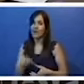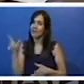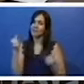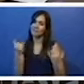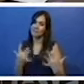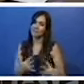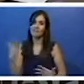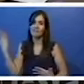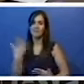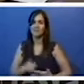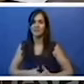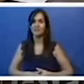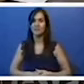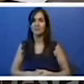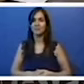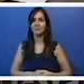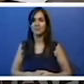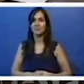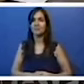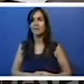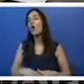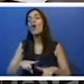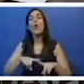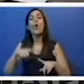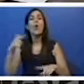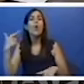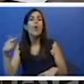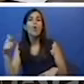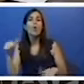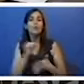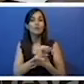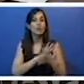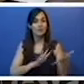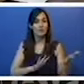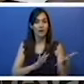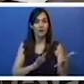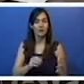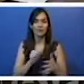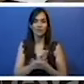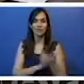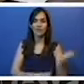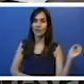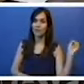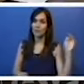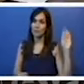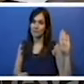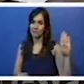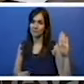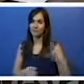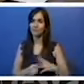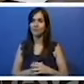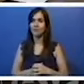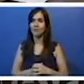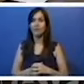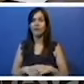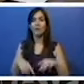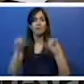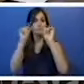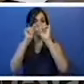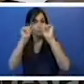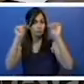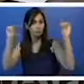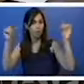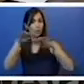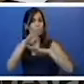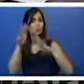explicando aqui tá é mais um exercício ubbe o todo referência são